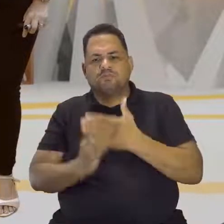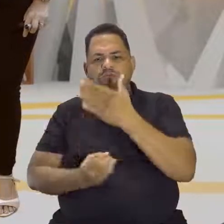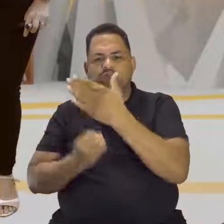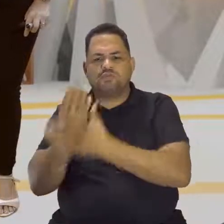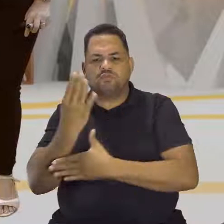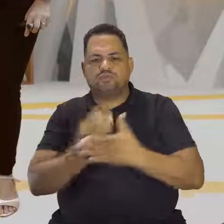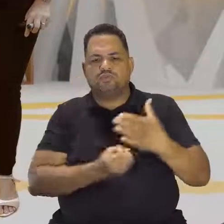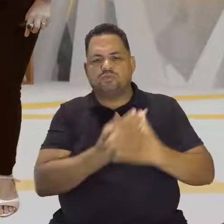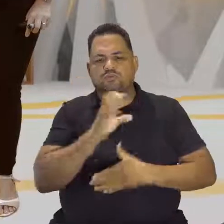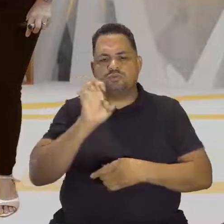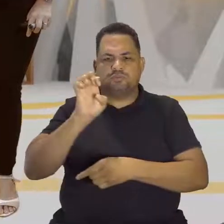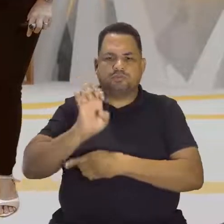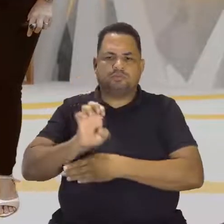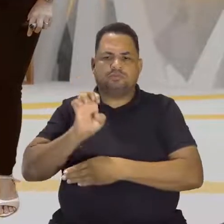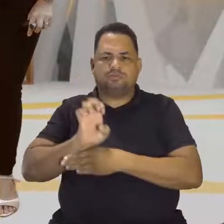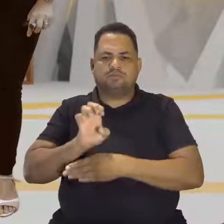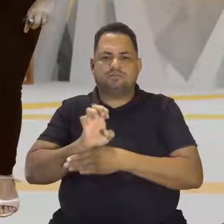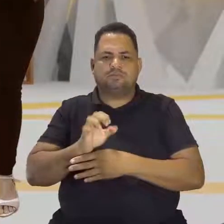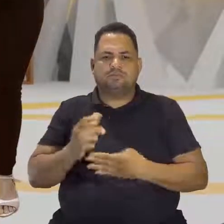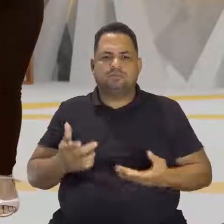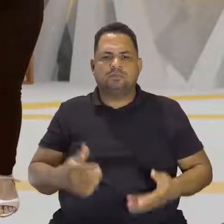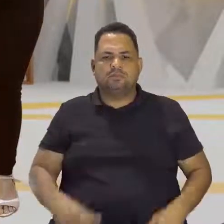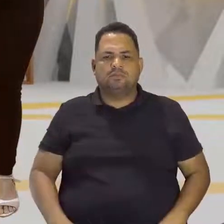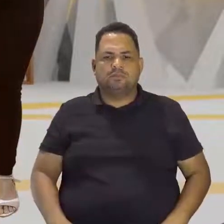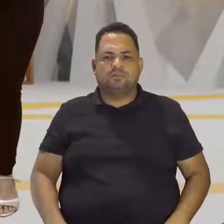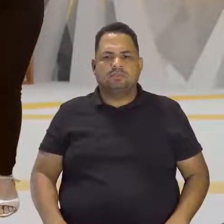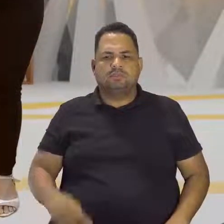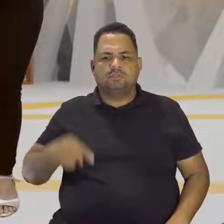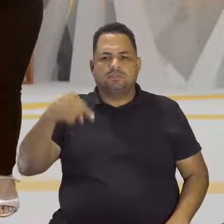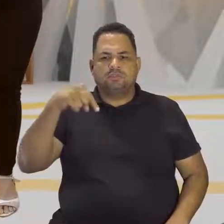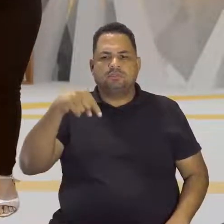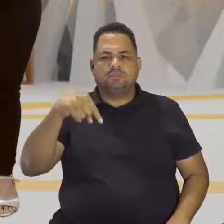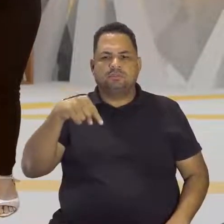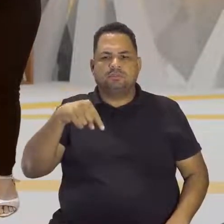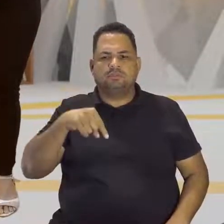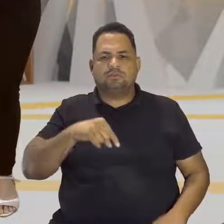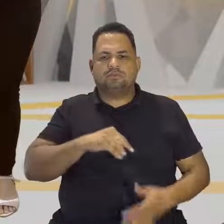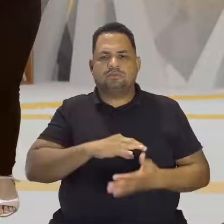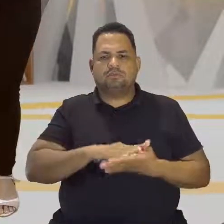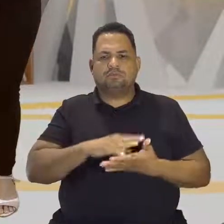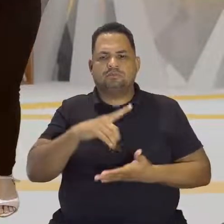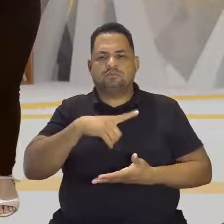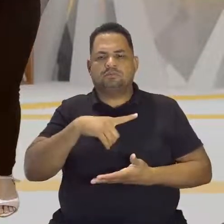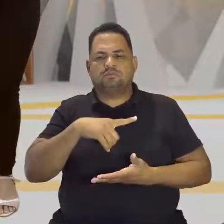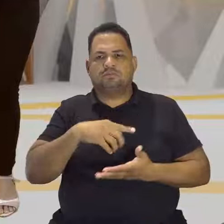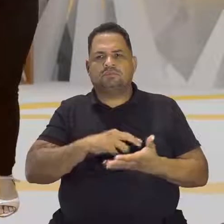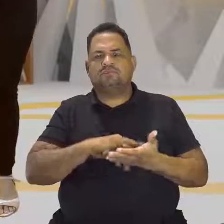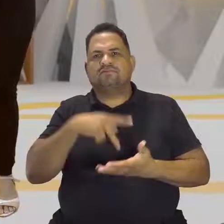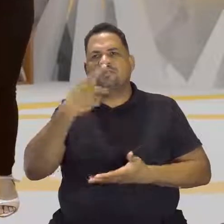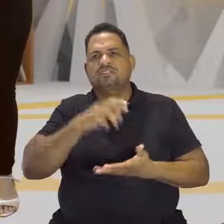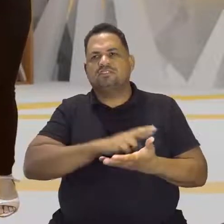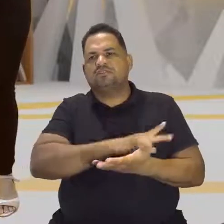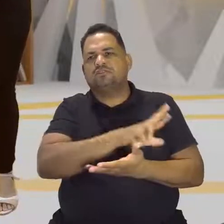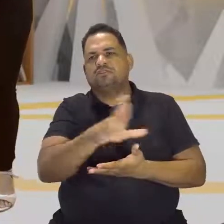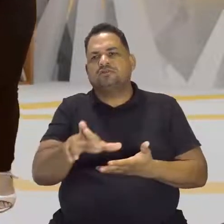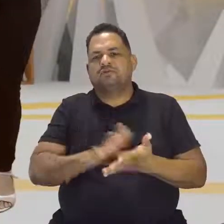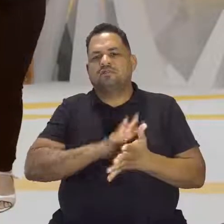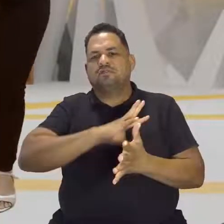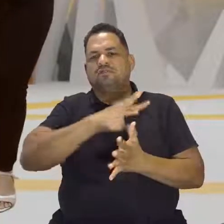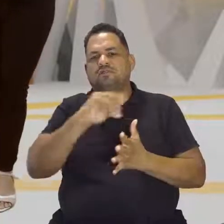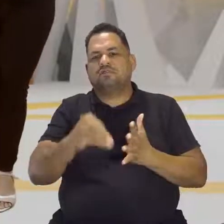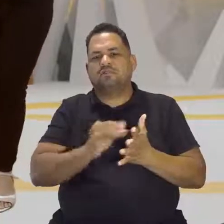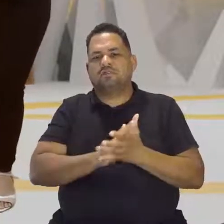estado. E aqui as Amazônias, né? A gente fala de várias Amazônias. A professora